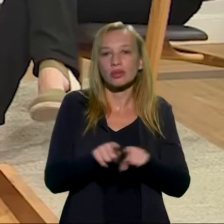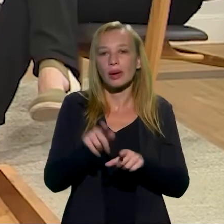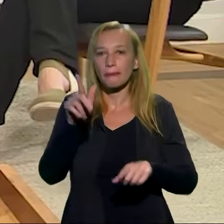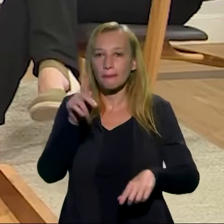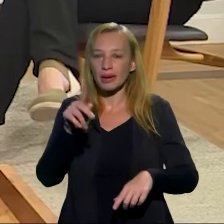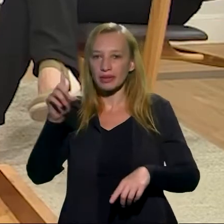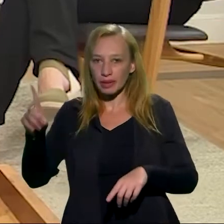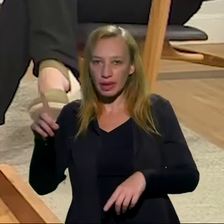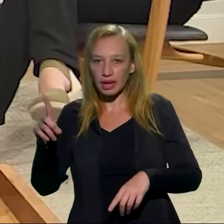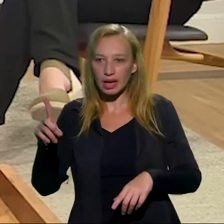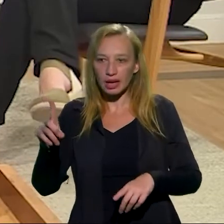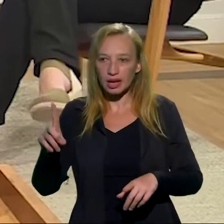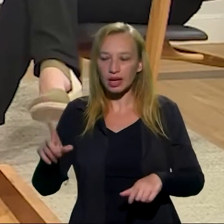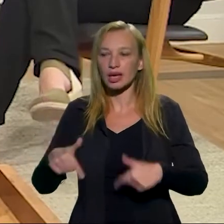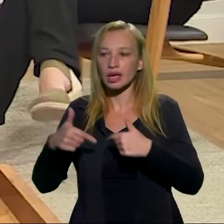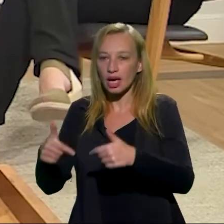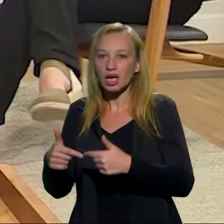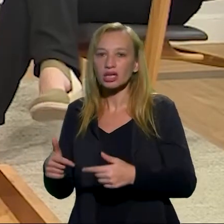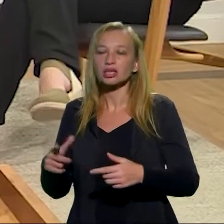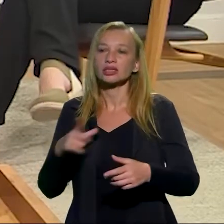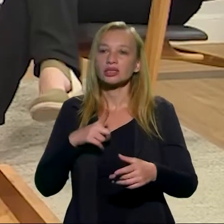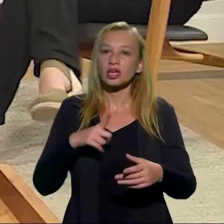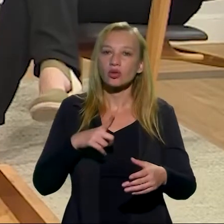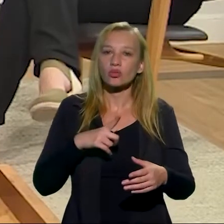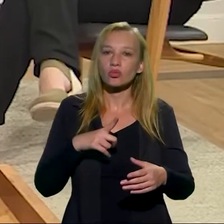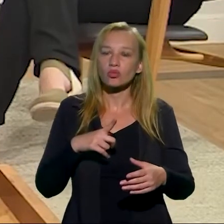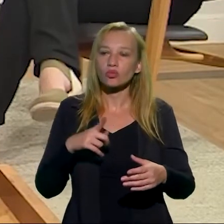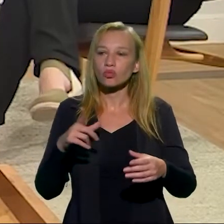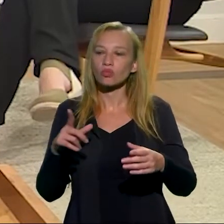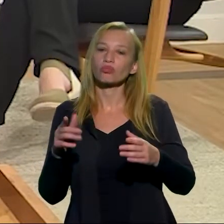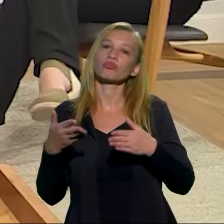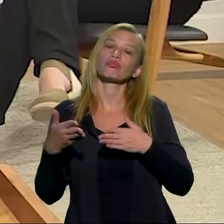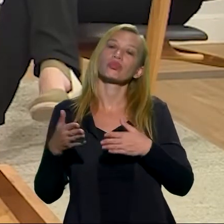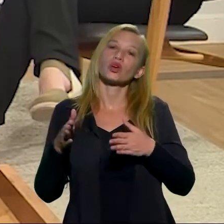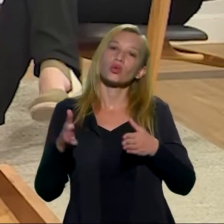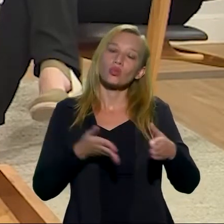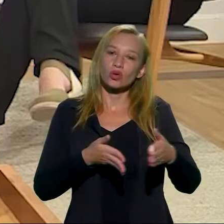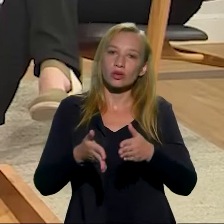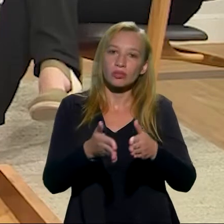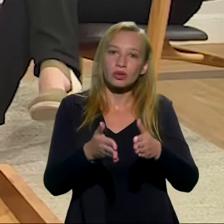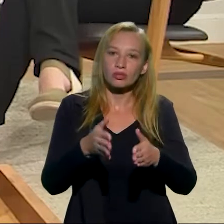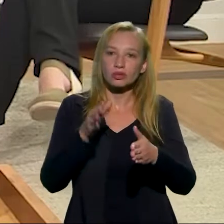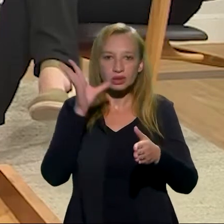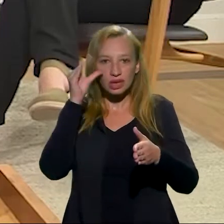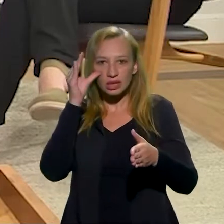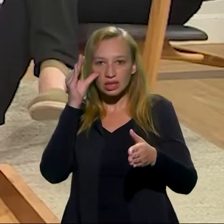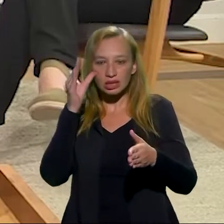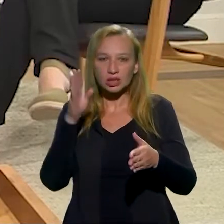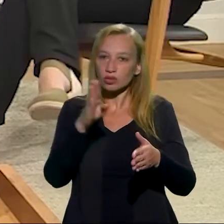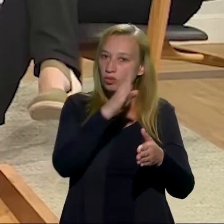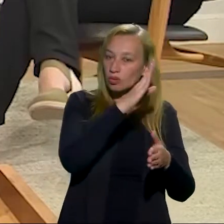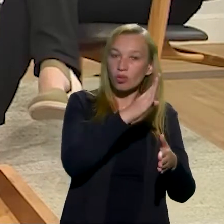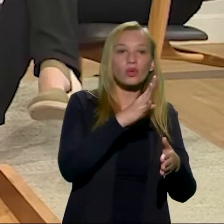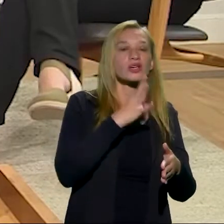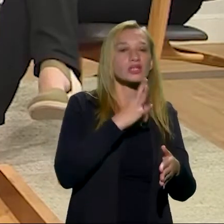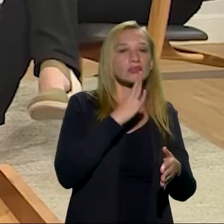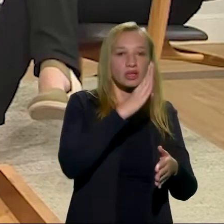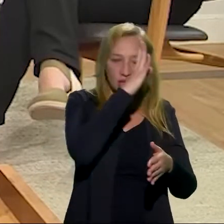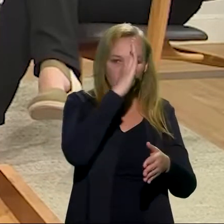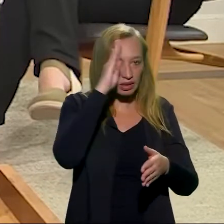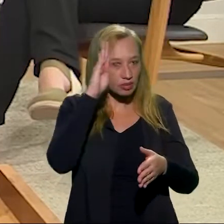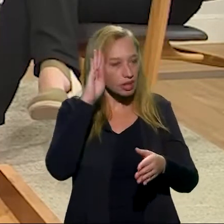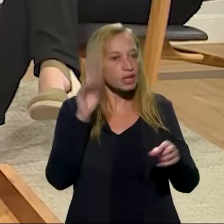P&D. E aí que tem uma ponte interessante entre o conhecimento da academia e o conhecimento